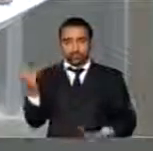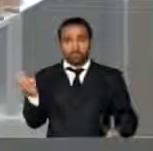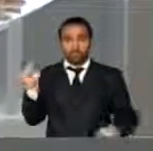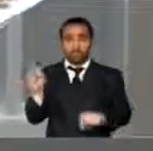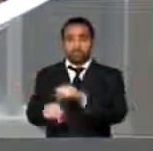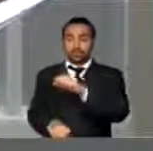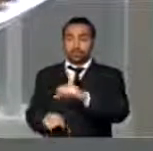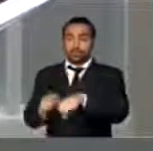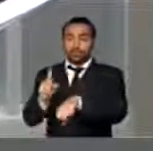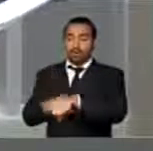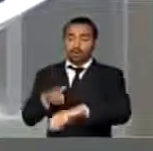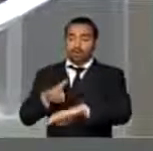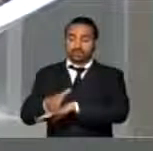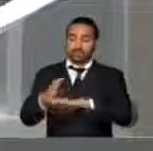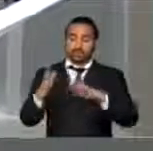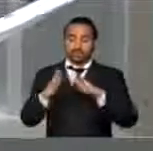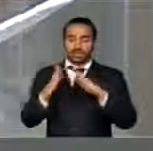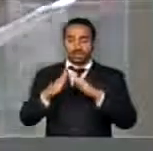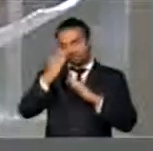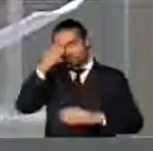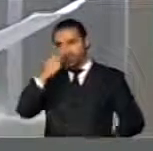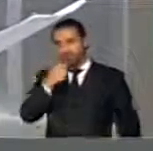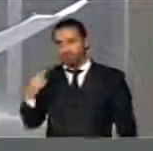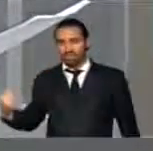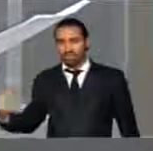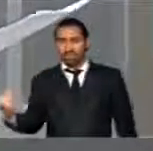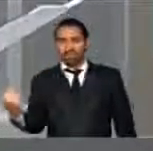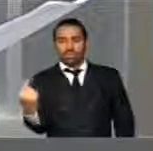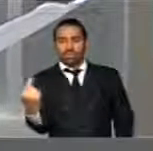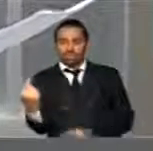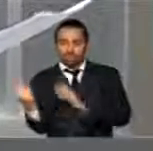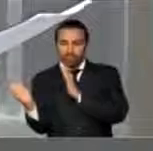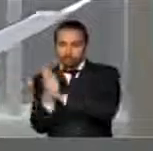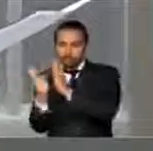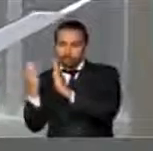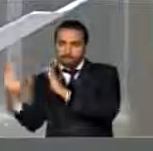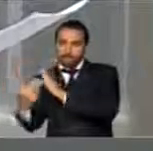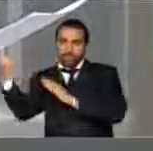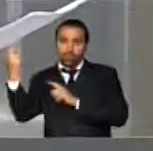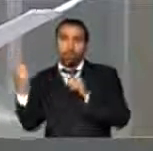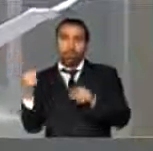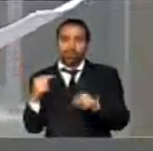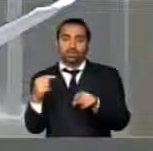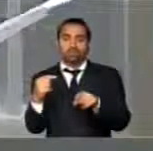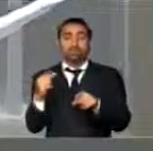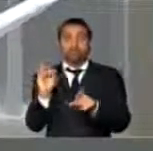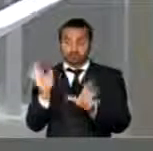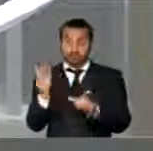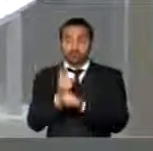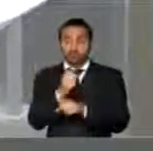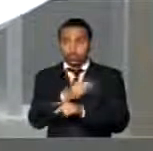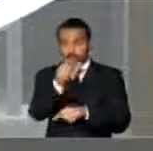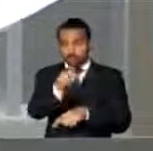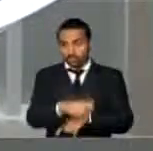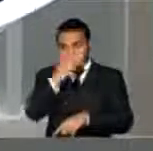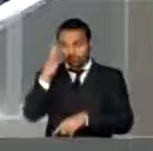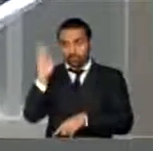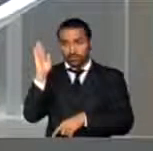na entrada da sua casa por pistoleiros. E, lamentavelmente, os pistoleiros foram identificados, mas até